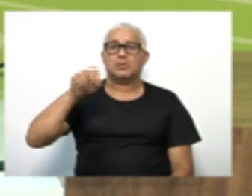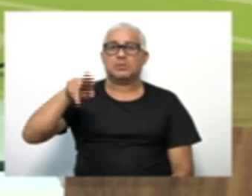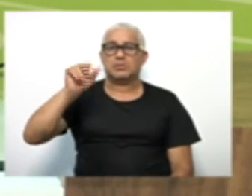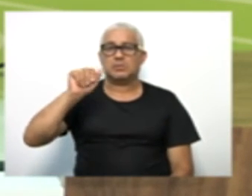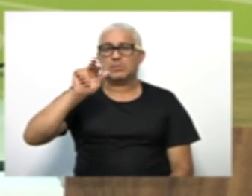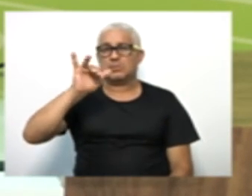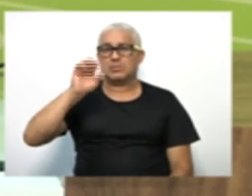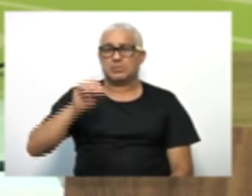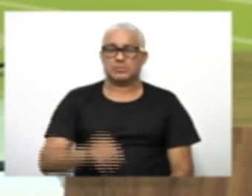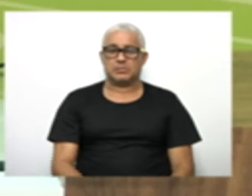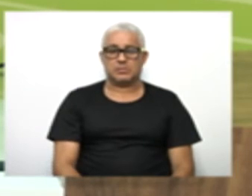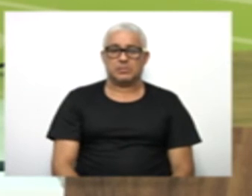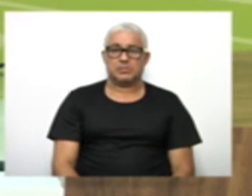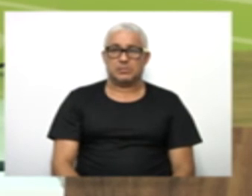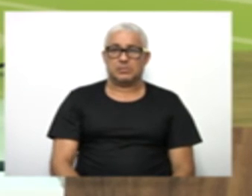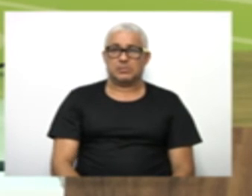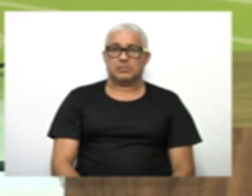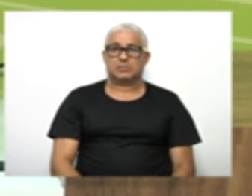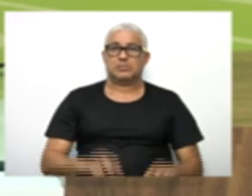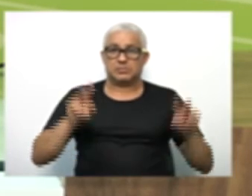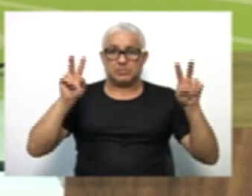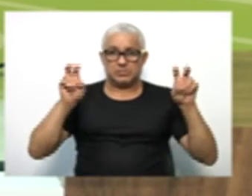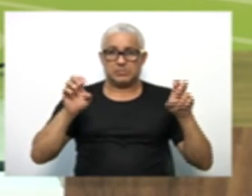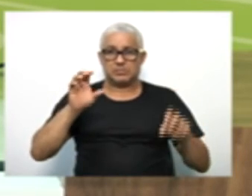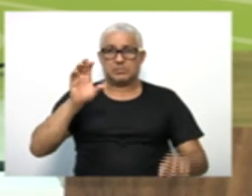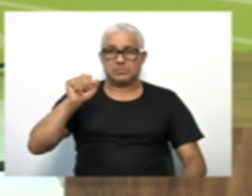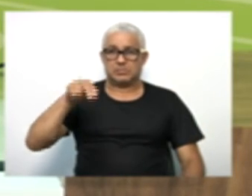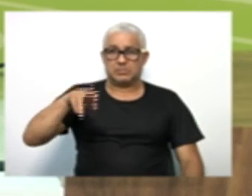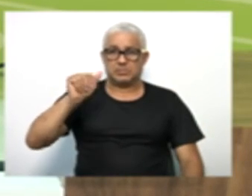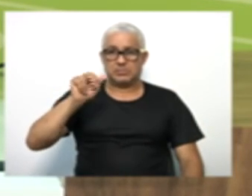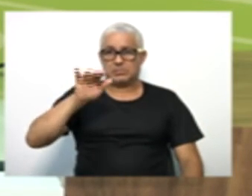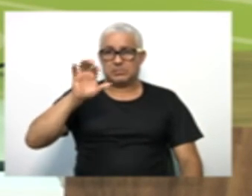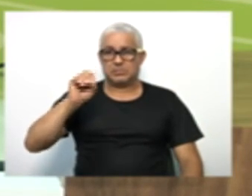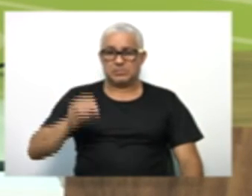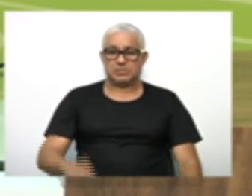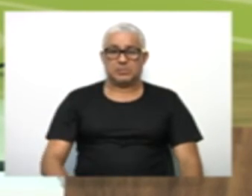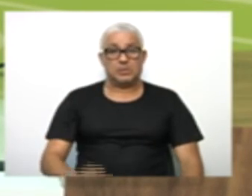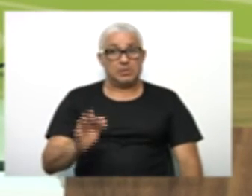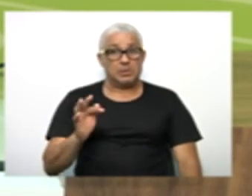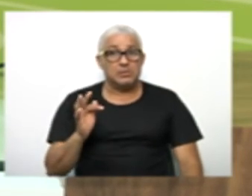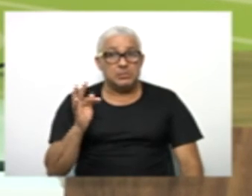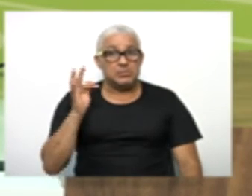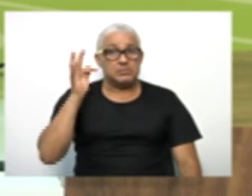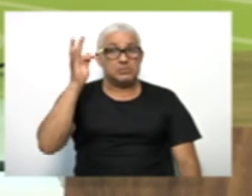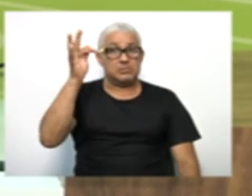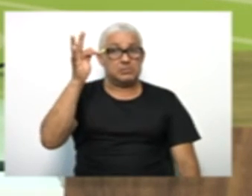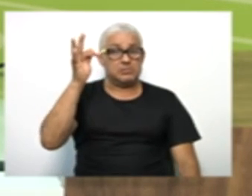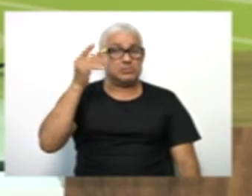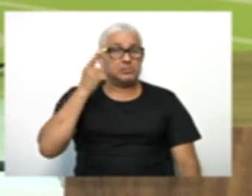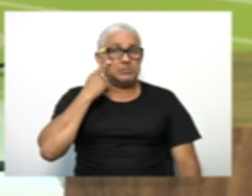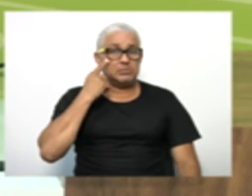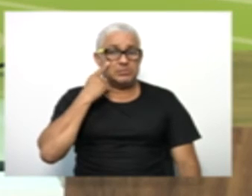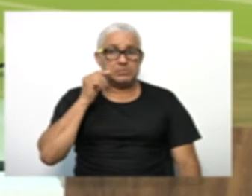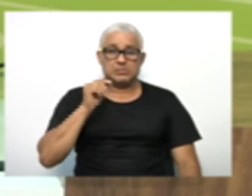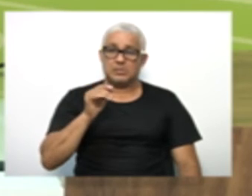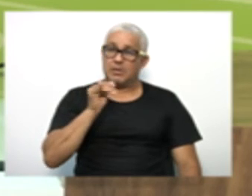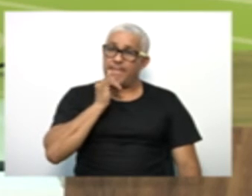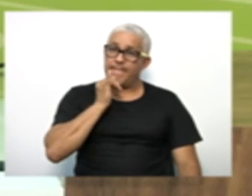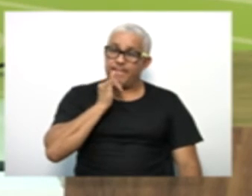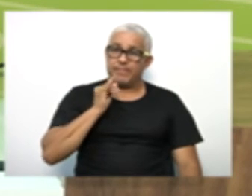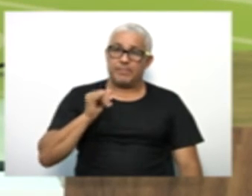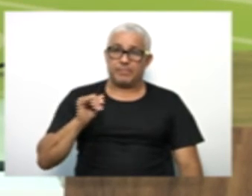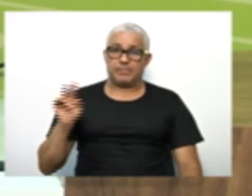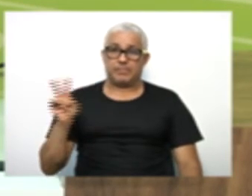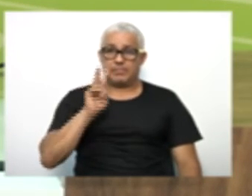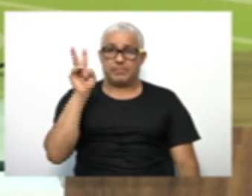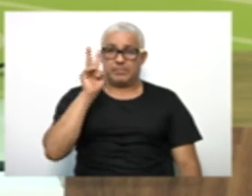cenários? Cenários são como sondas para o futuro. Seu valor está